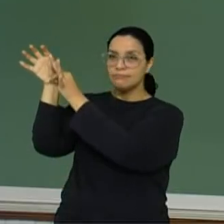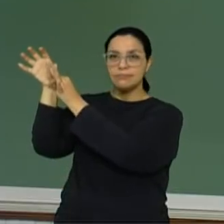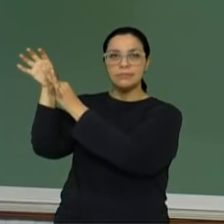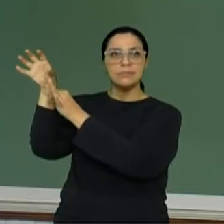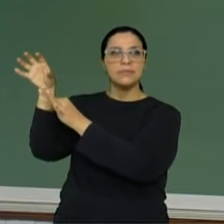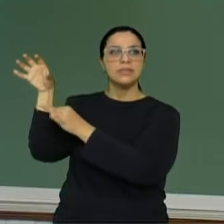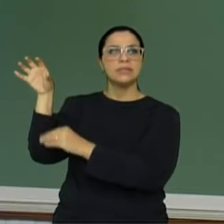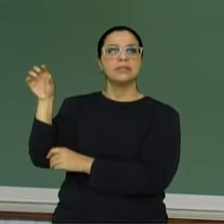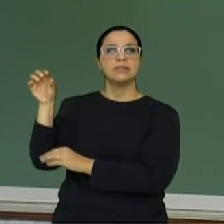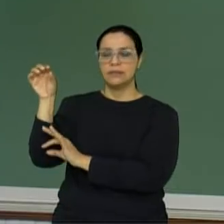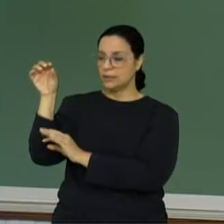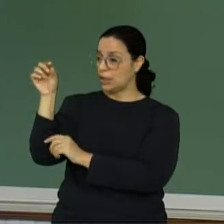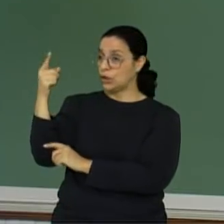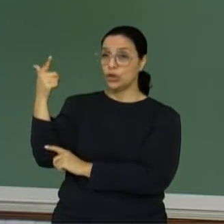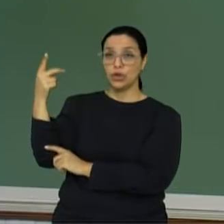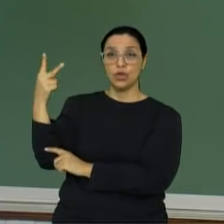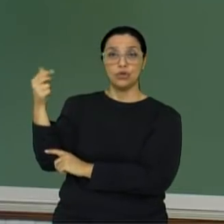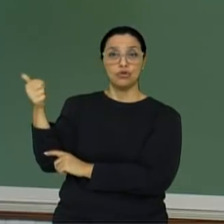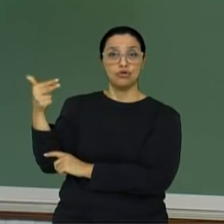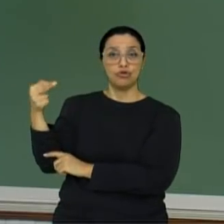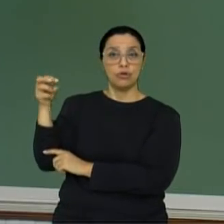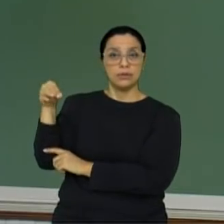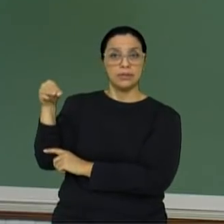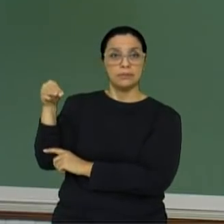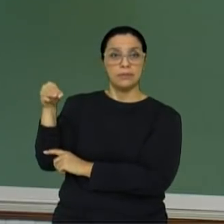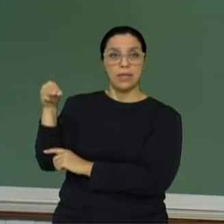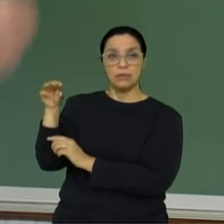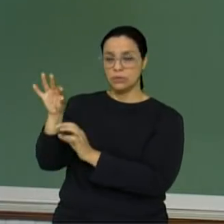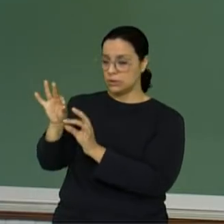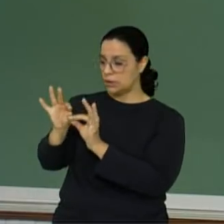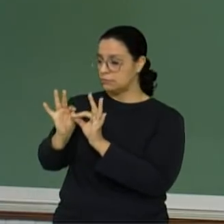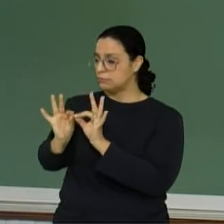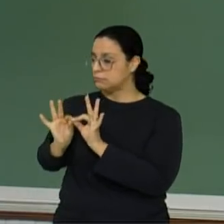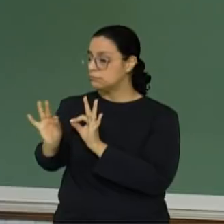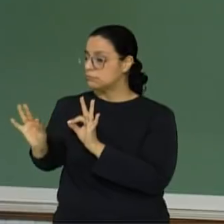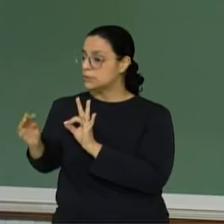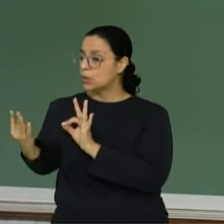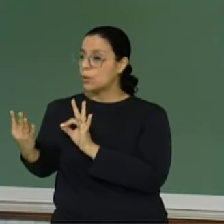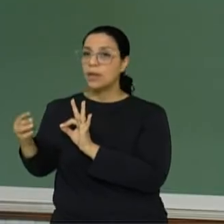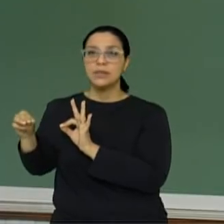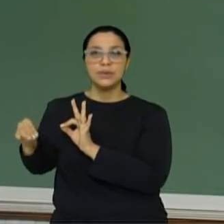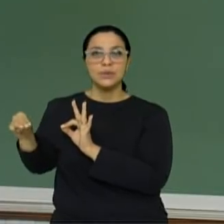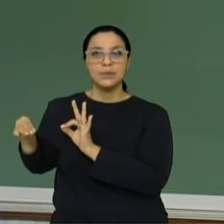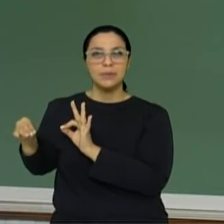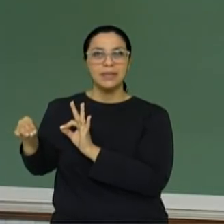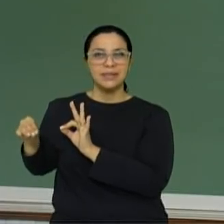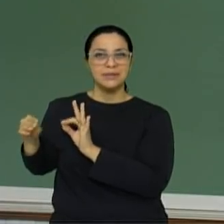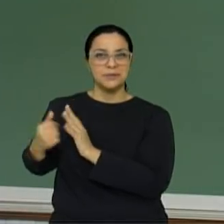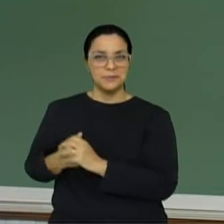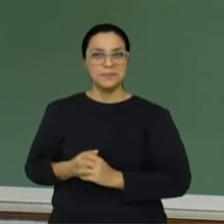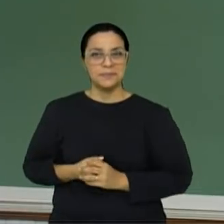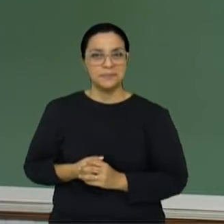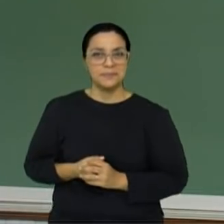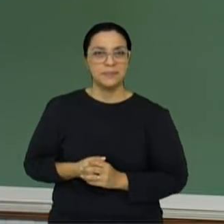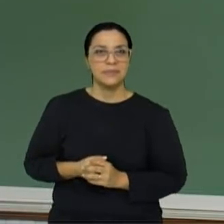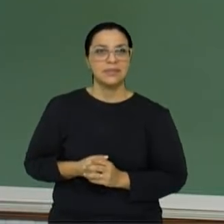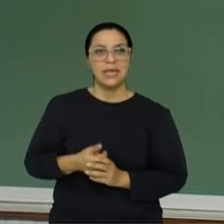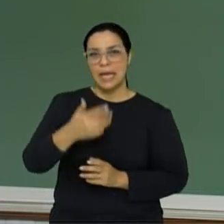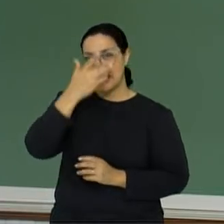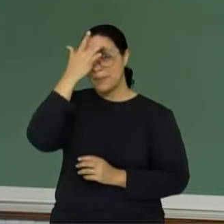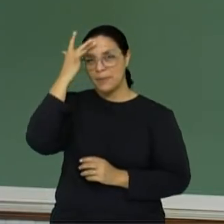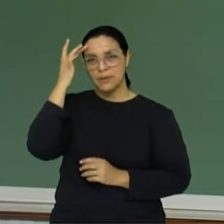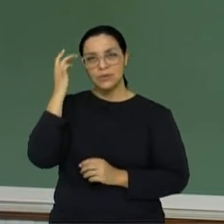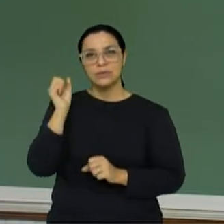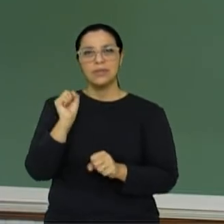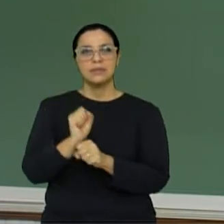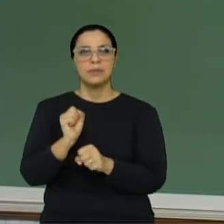do prédio tem 30 metros, tem ali um poste de 12 metros que a sua sombra mede 4 metros. E ali tem um carinha ali que